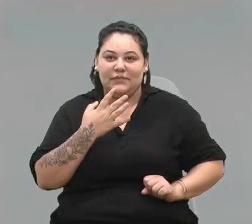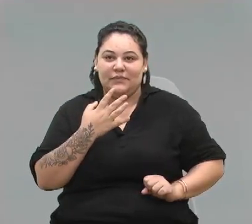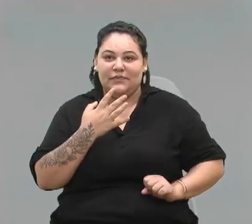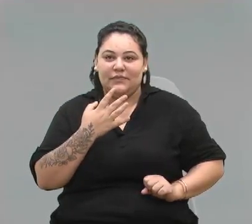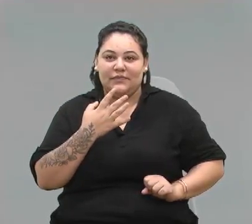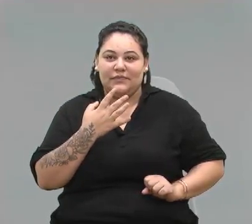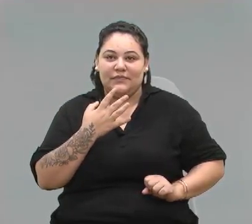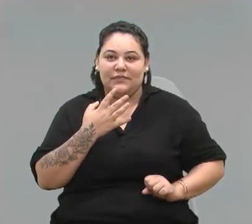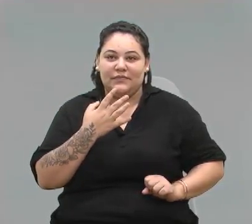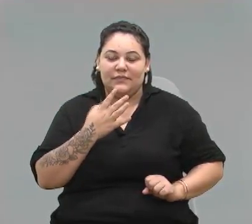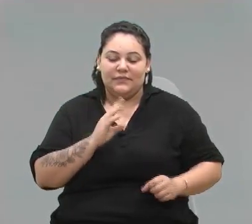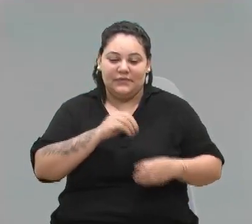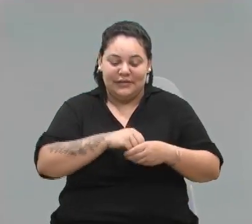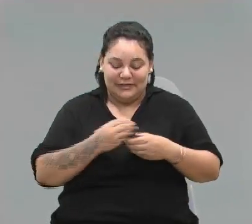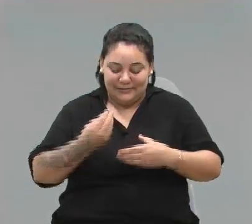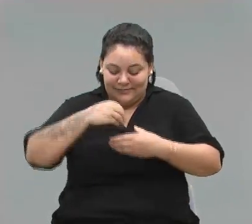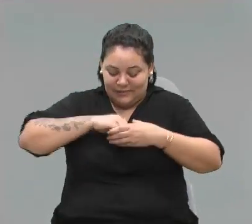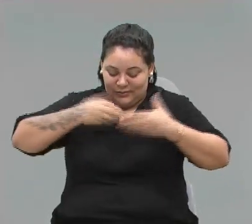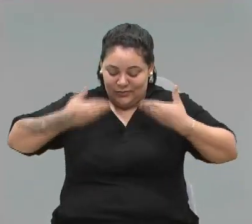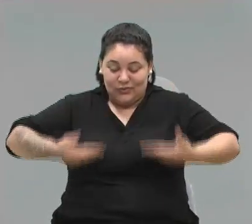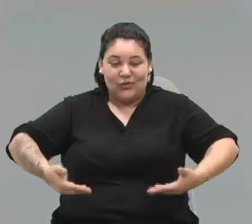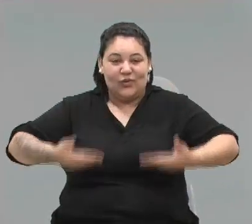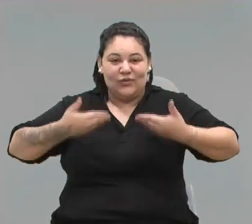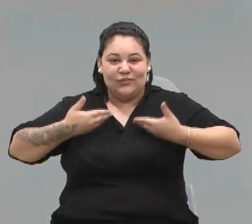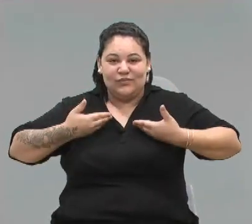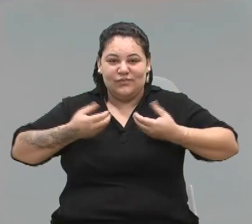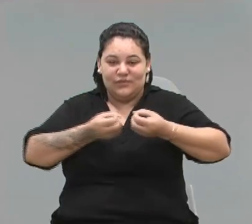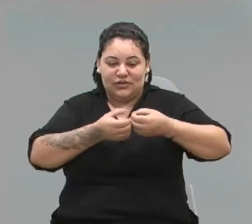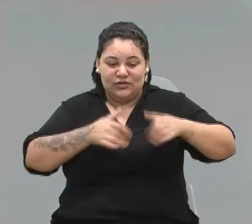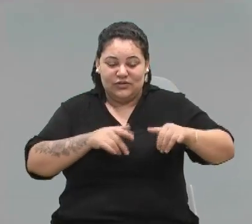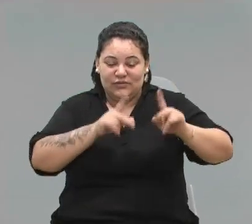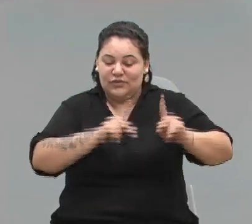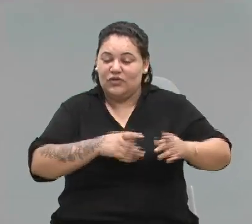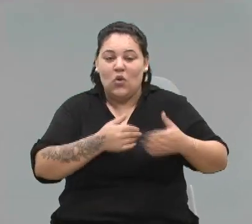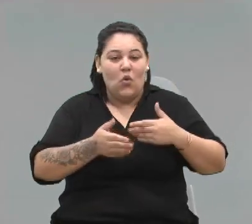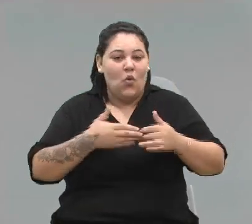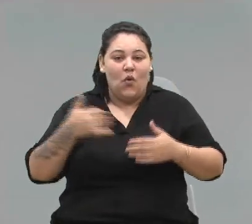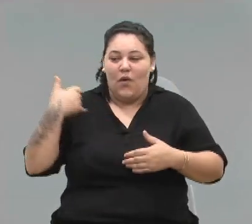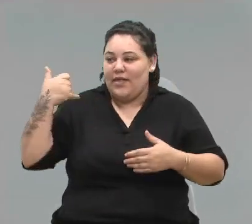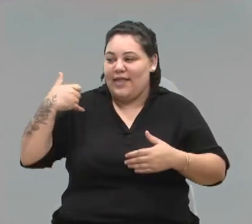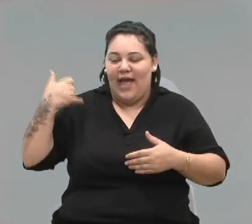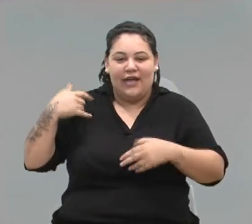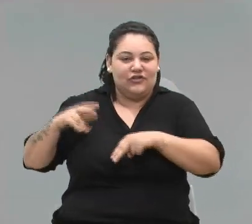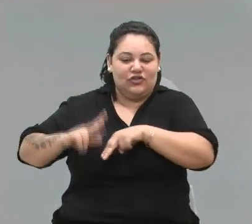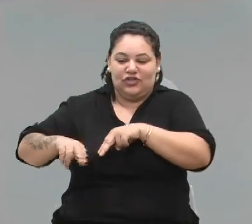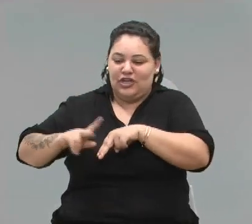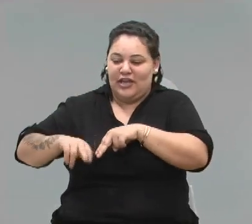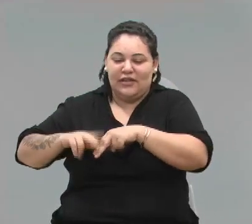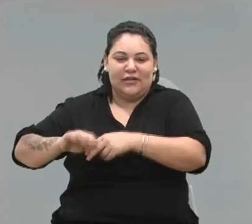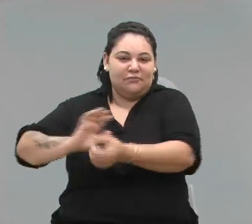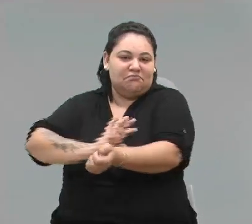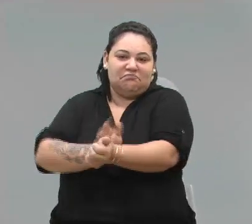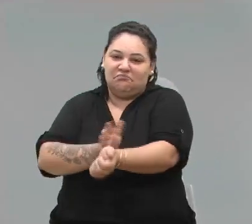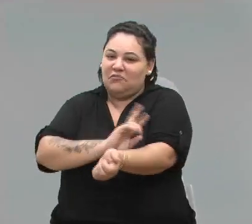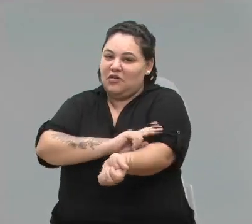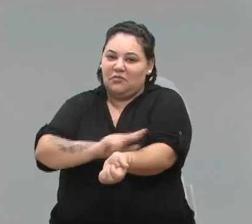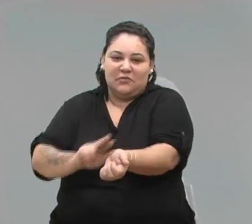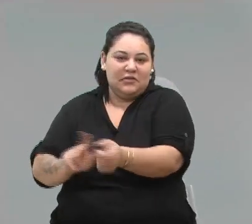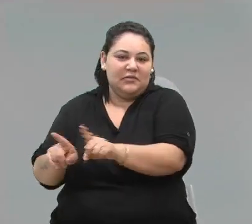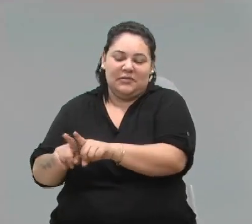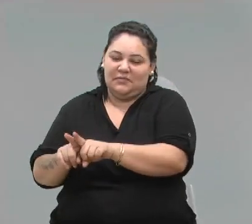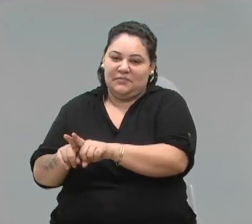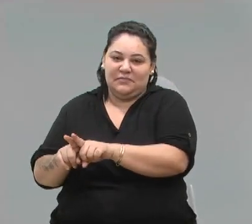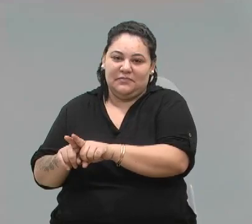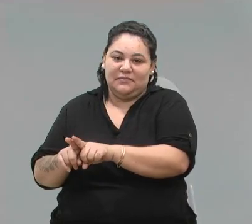do organismo humano, afetando pessoas de qualquer idade, sexo, raça, etnia e